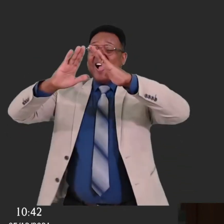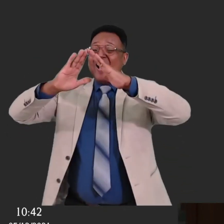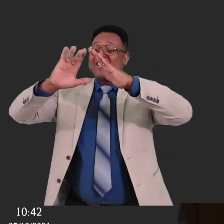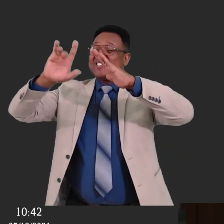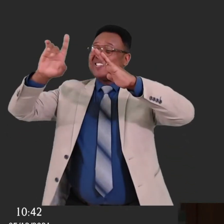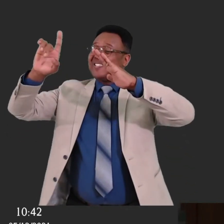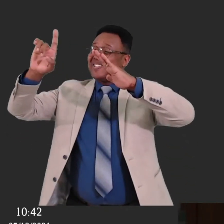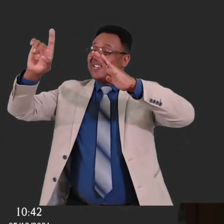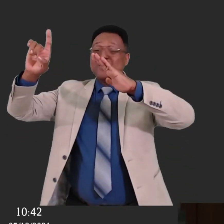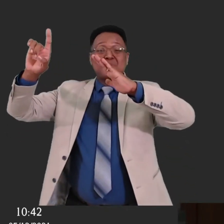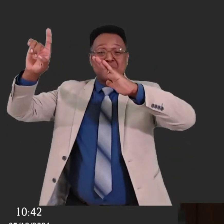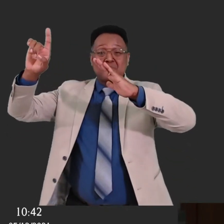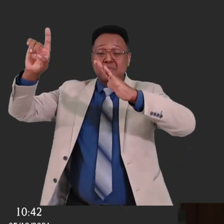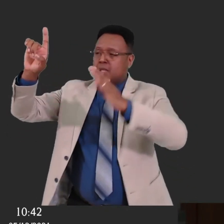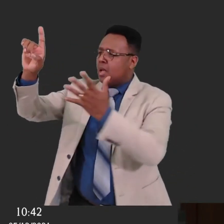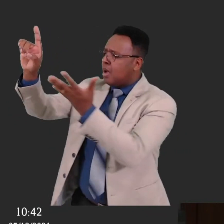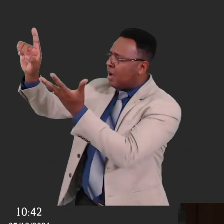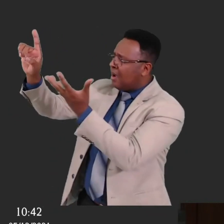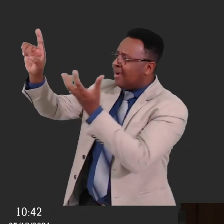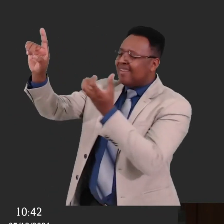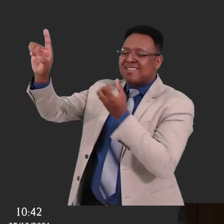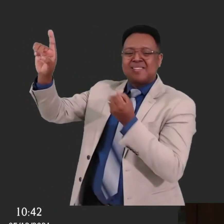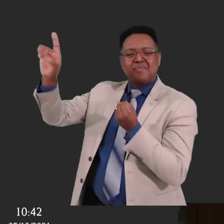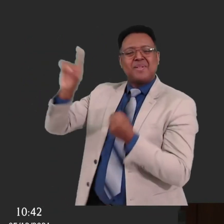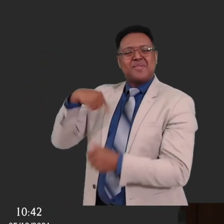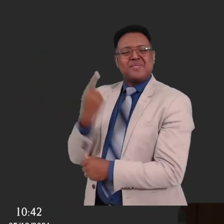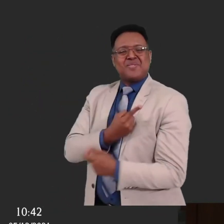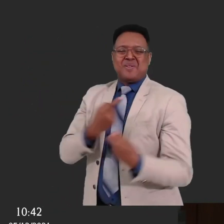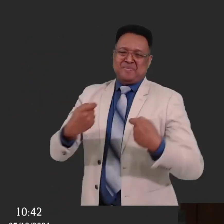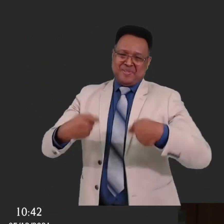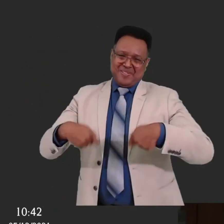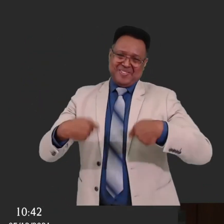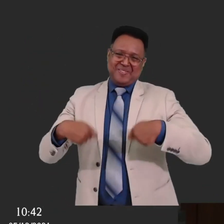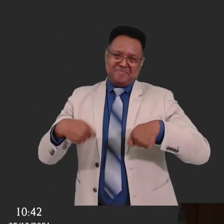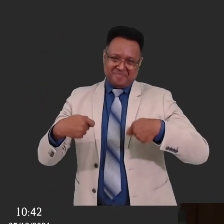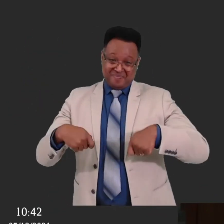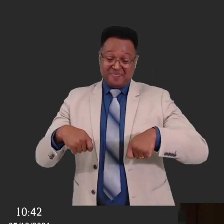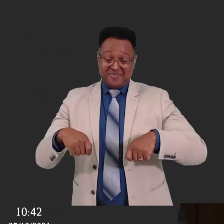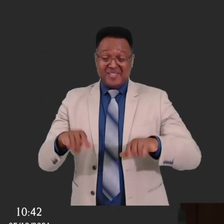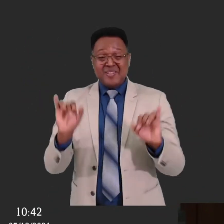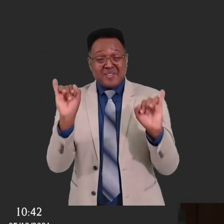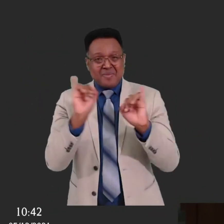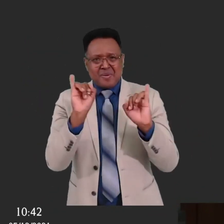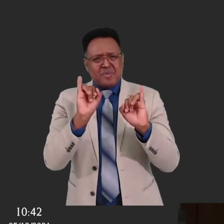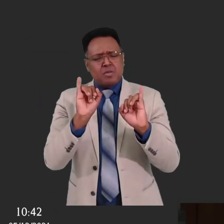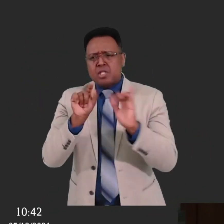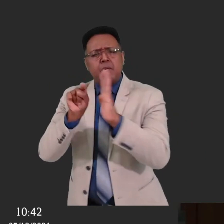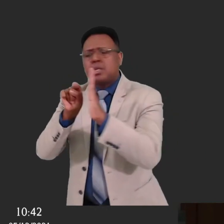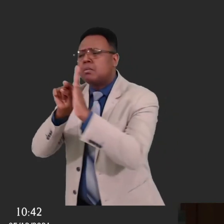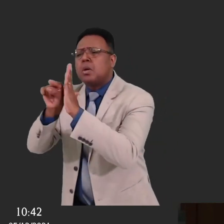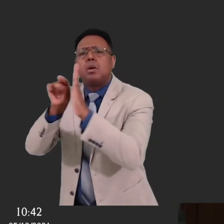que eu estou necessitando. E, na verdade, se fosse perguntar a cada um de nós o que é que